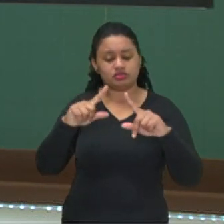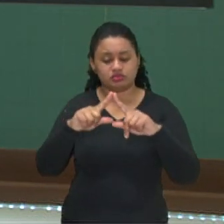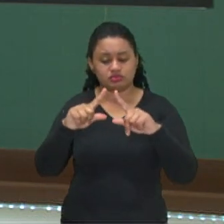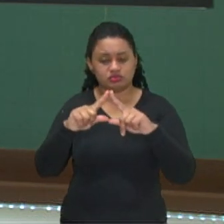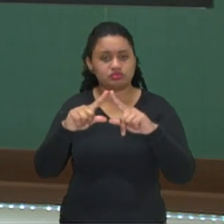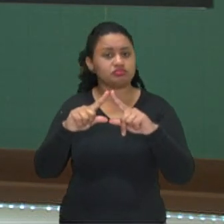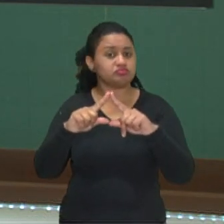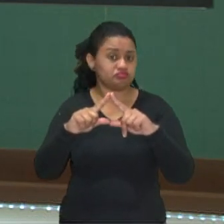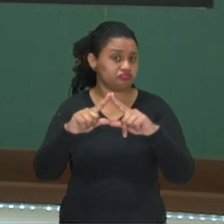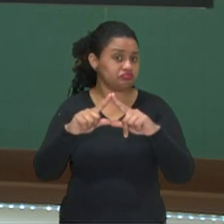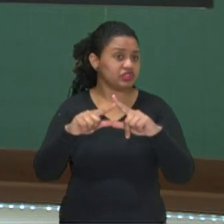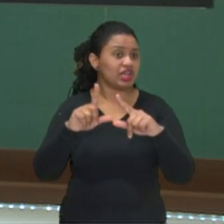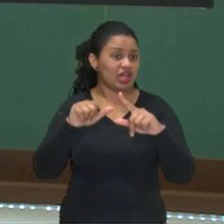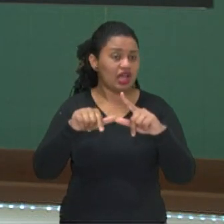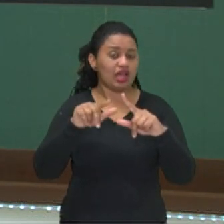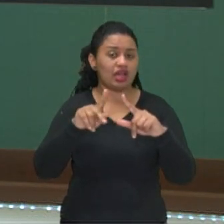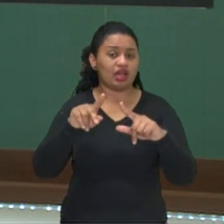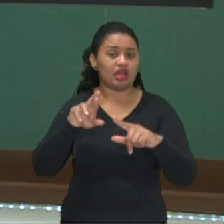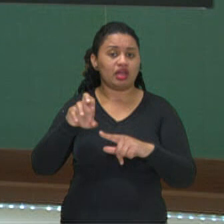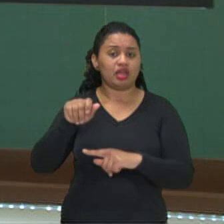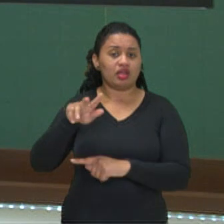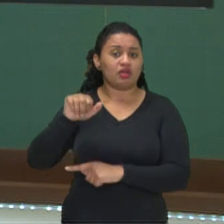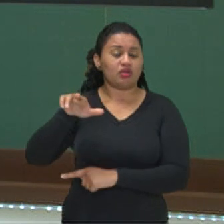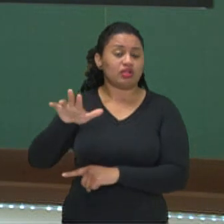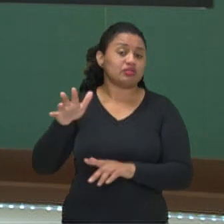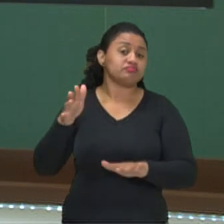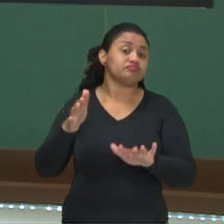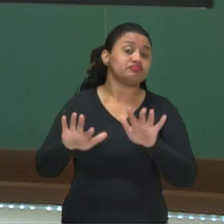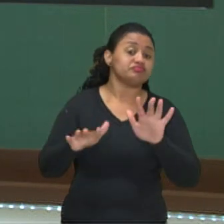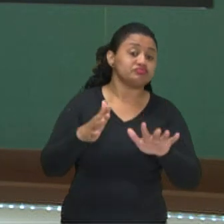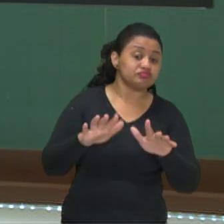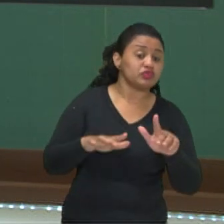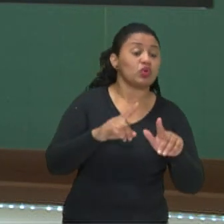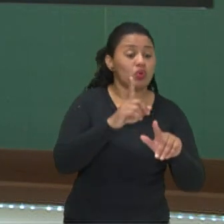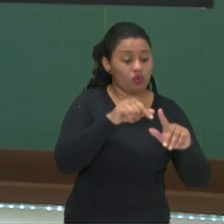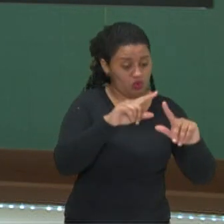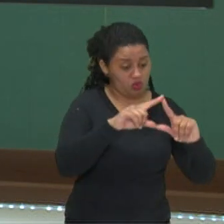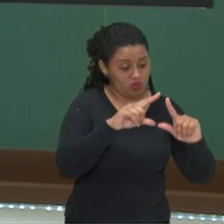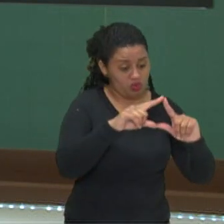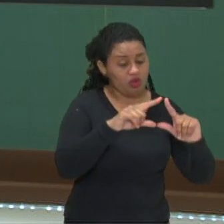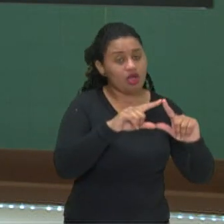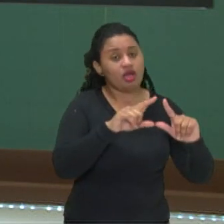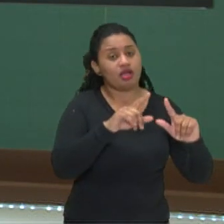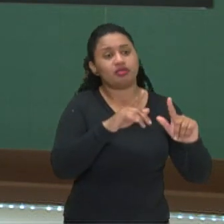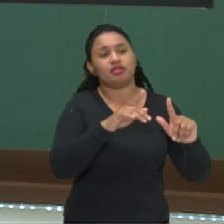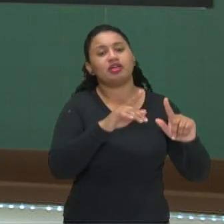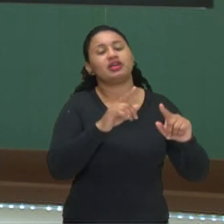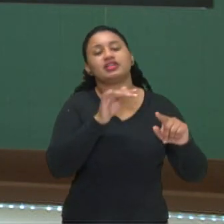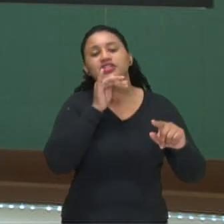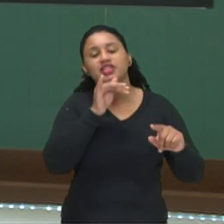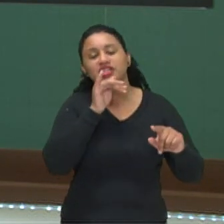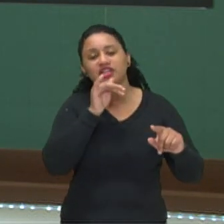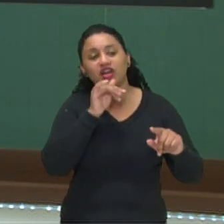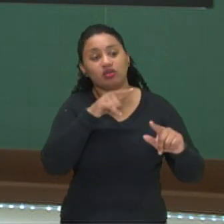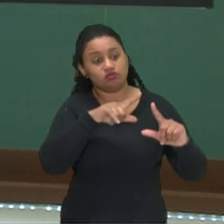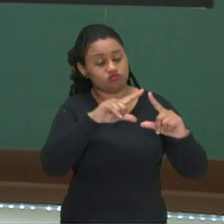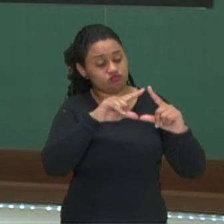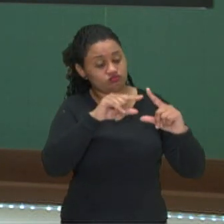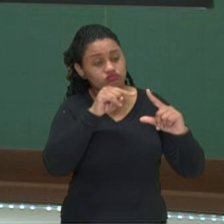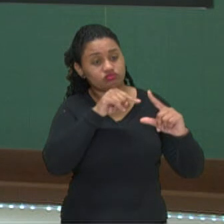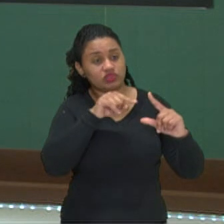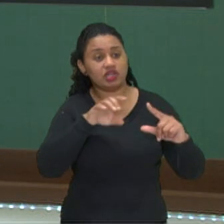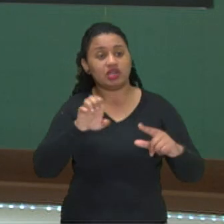um polígono regular? Depende, um deles será regular, como é o caso do